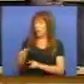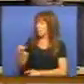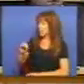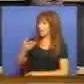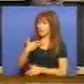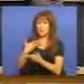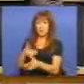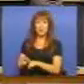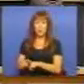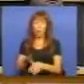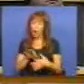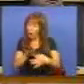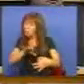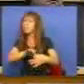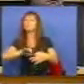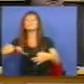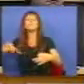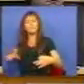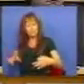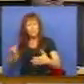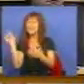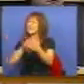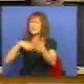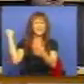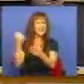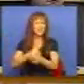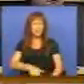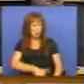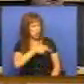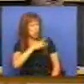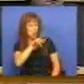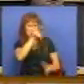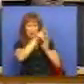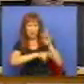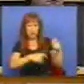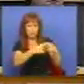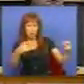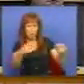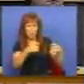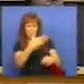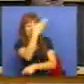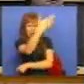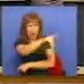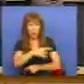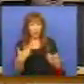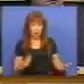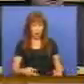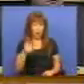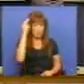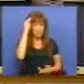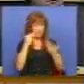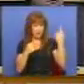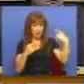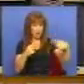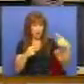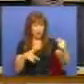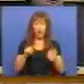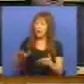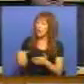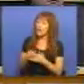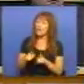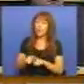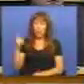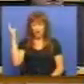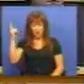Social Democrata não se demarcar definitivamente o escandaloso regime de incompatibilidades que vigora na Madeira, eu creio que terá a